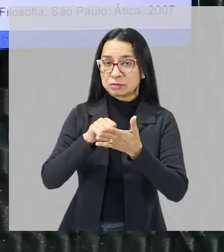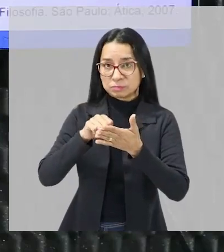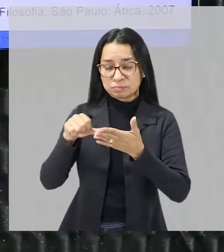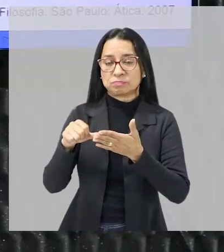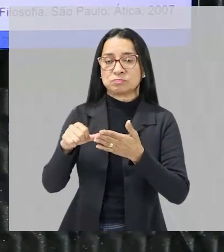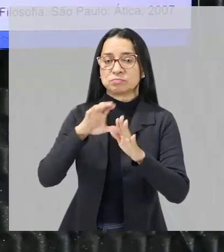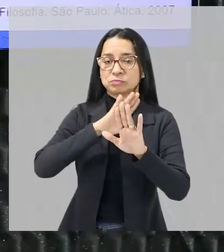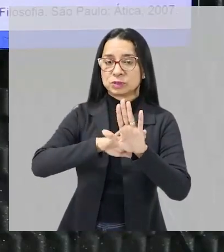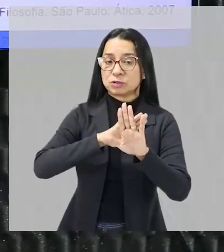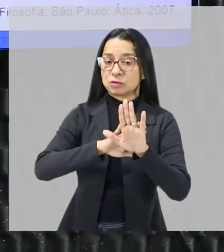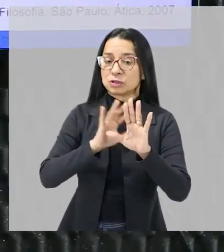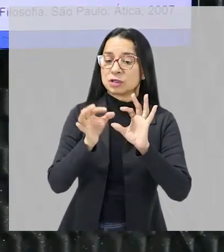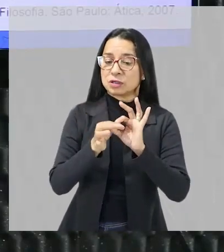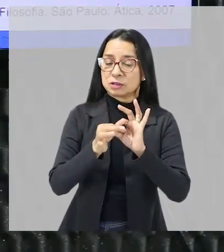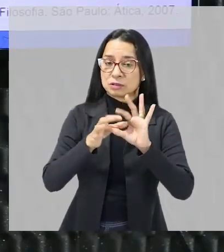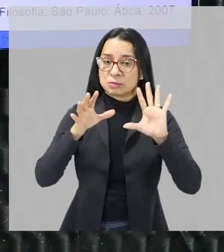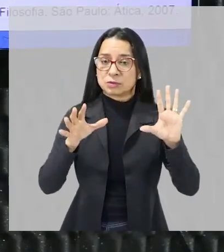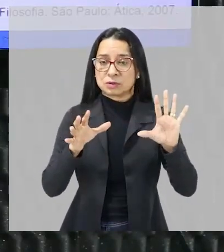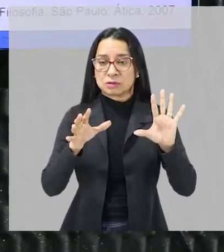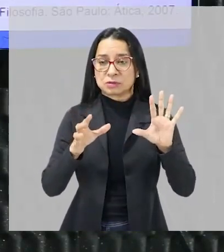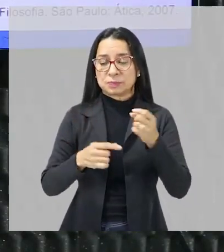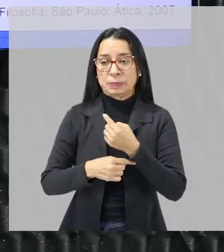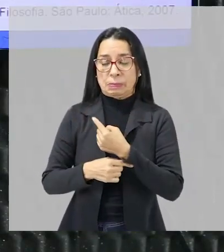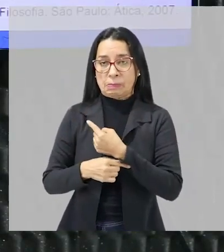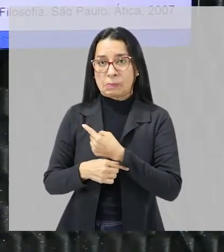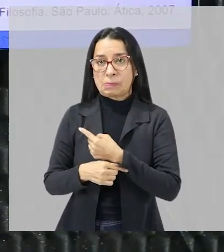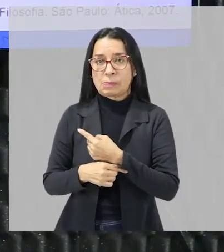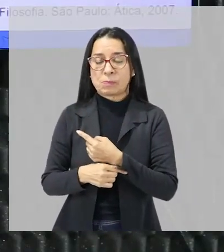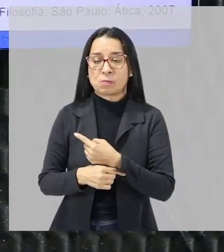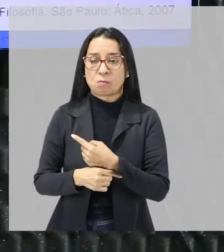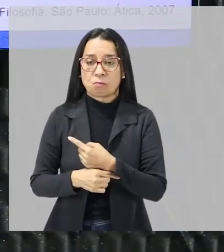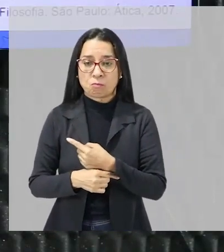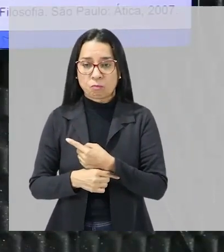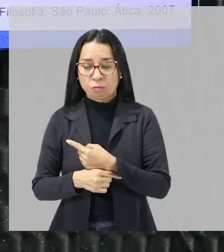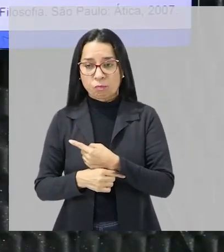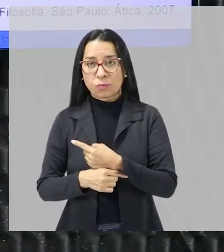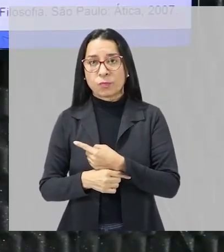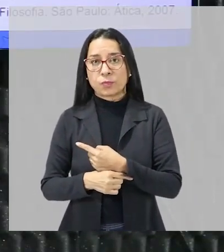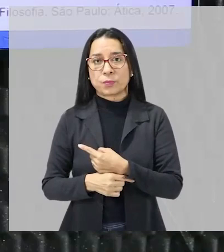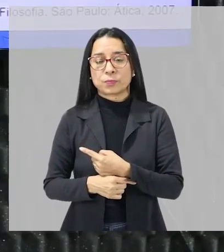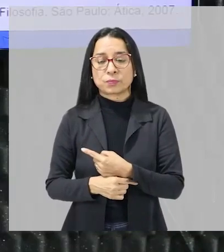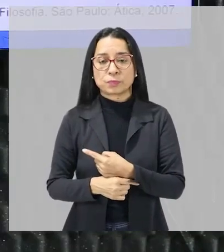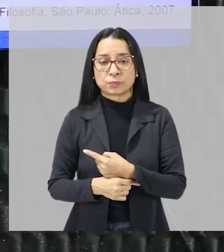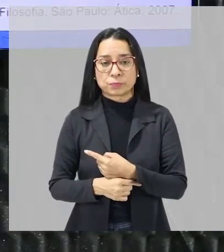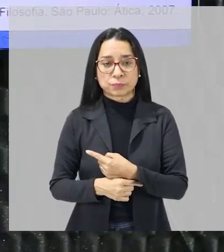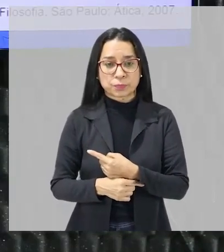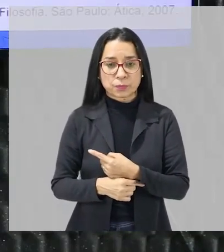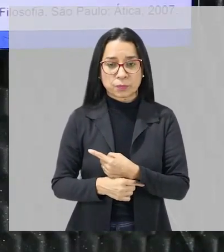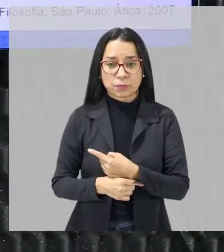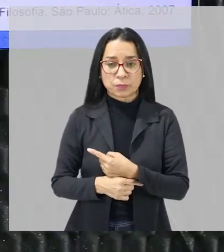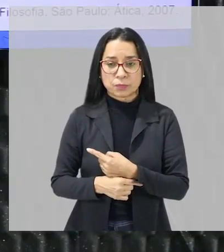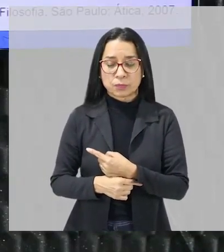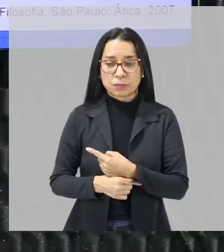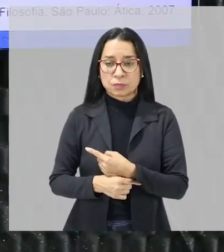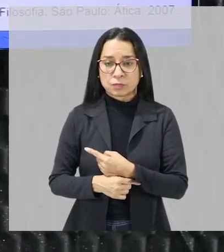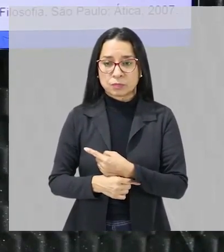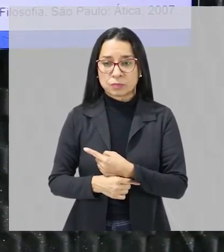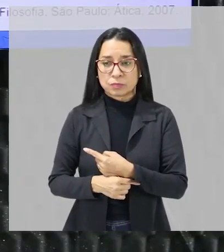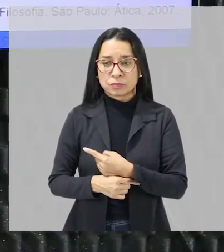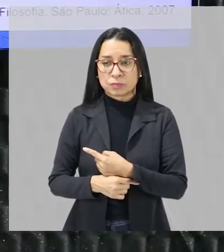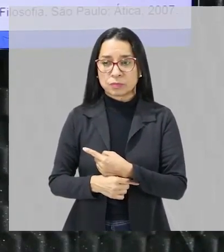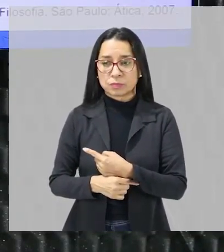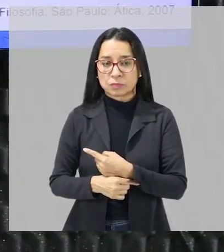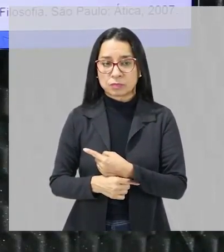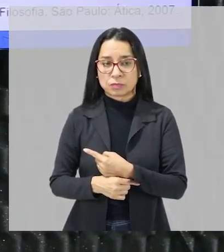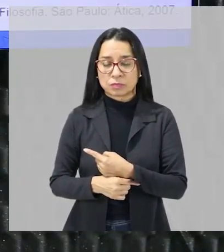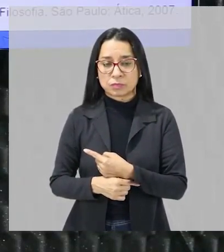democrática. Em outras palavras, há na prática democrática e nas ideias democráticas uma